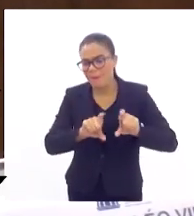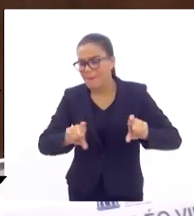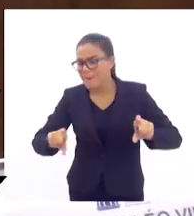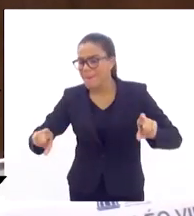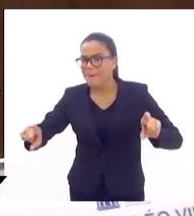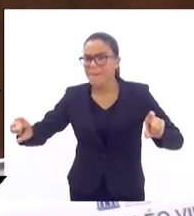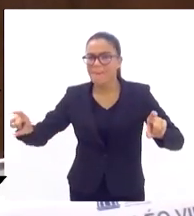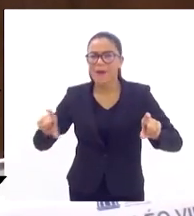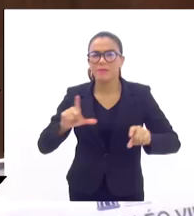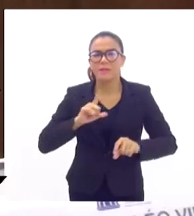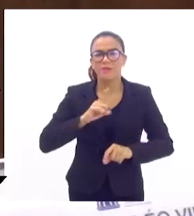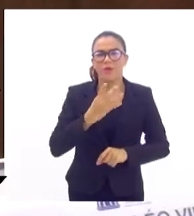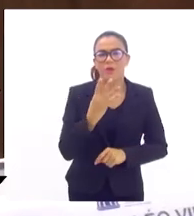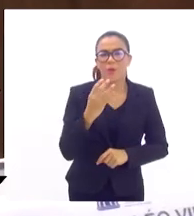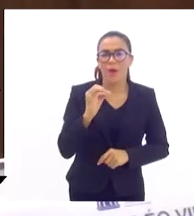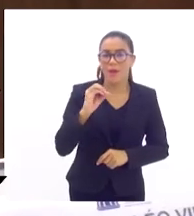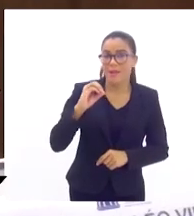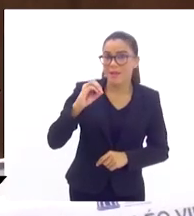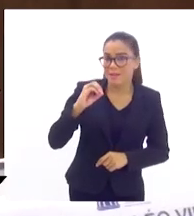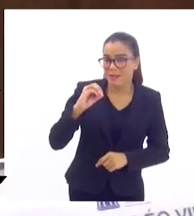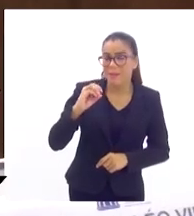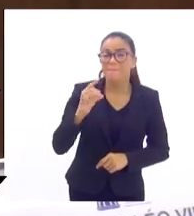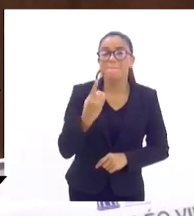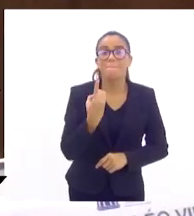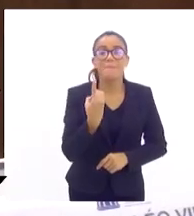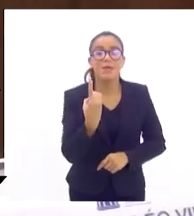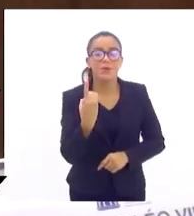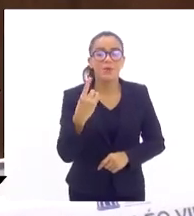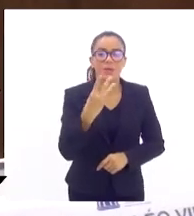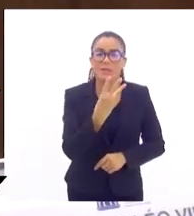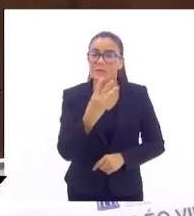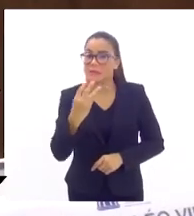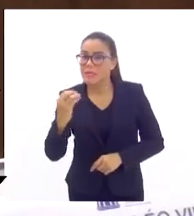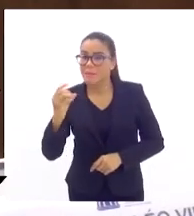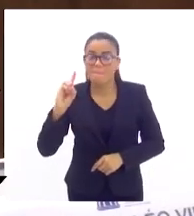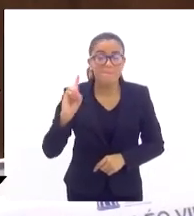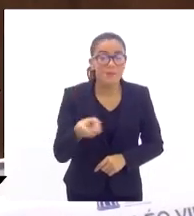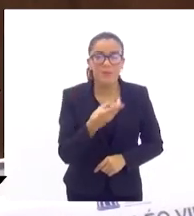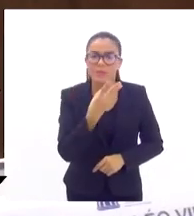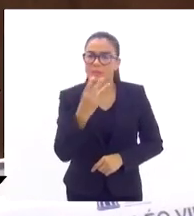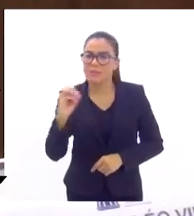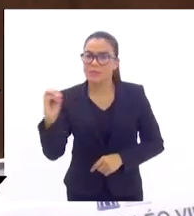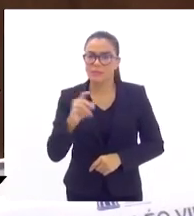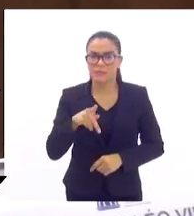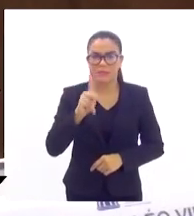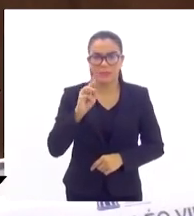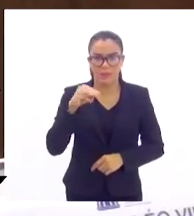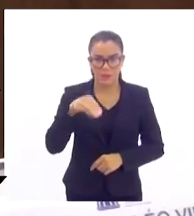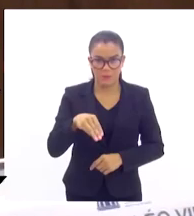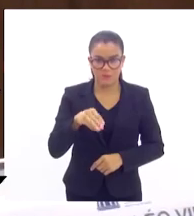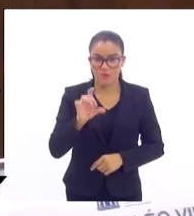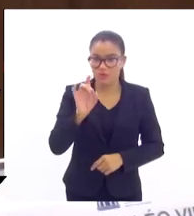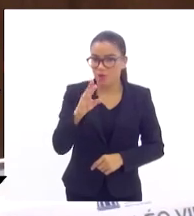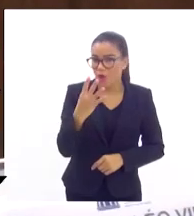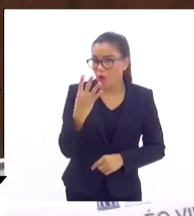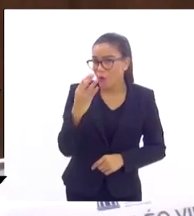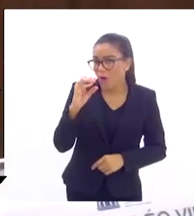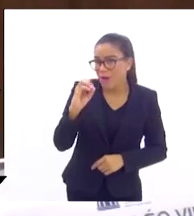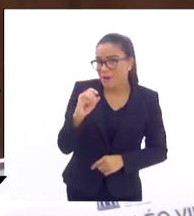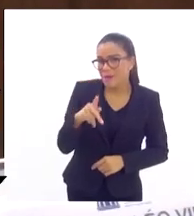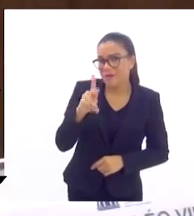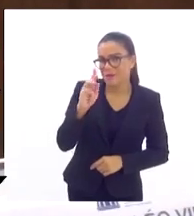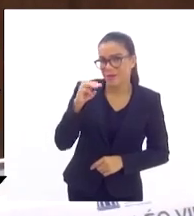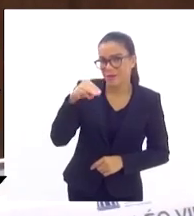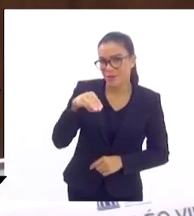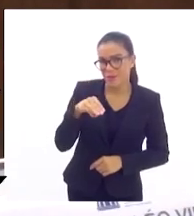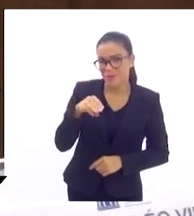teve 40, né? Hoje o município está chegando a 1.300 quilômetros de rede urbana, e a gente tem somente 40 quilômetros de rede implantada